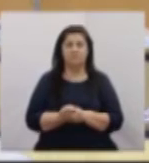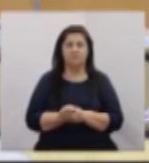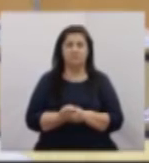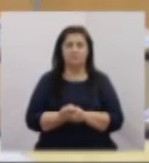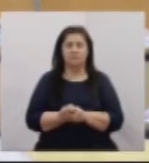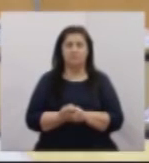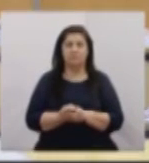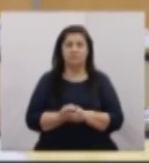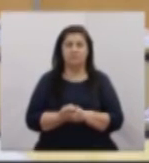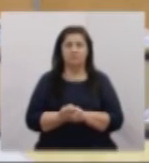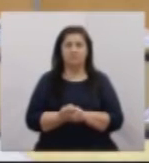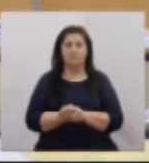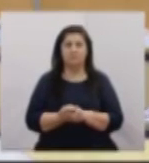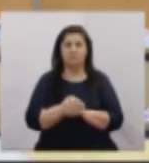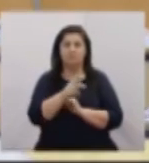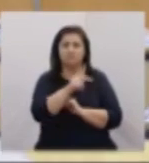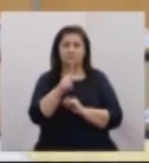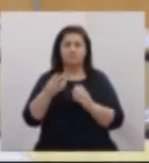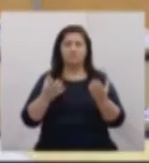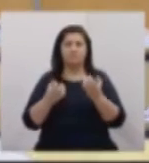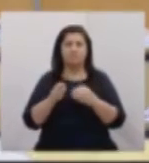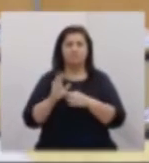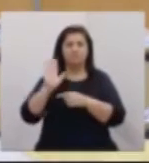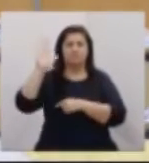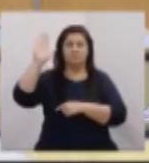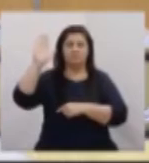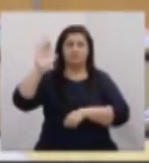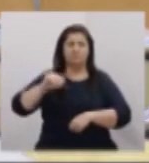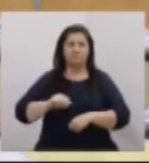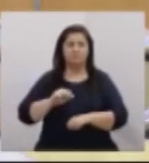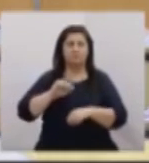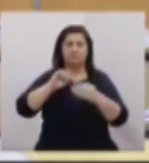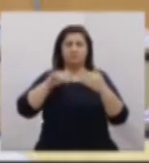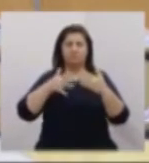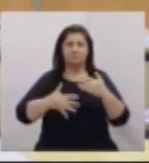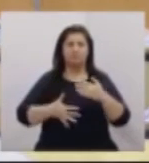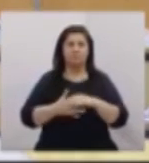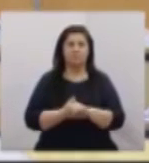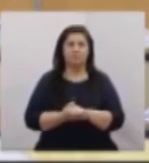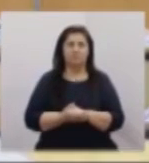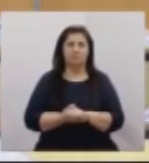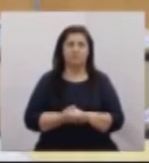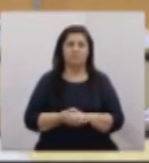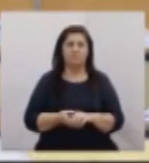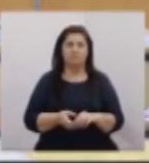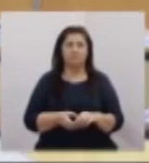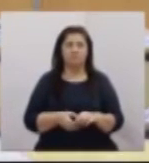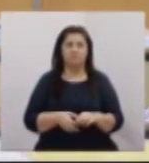presidente, eu quero já justificar aqui o meu voto. O